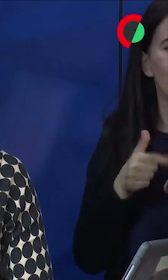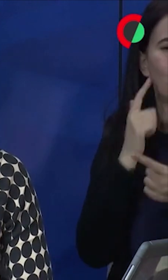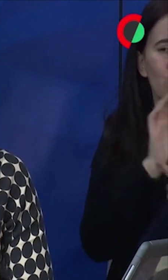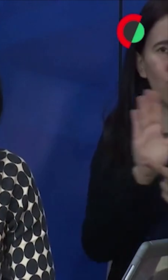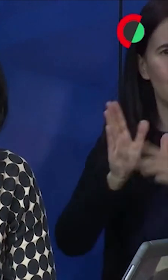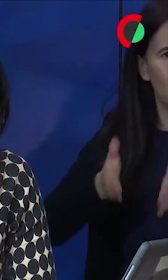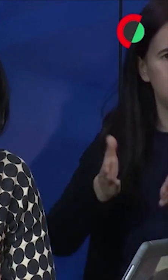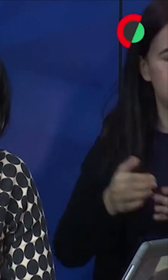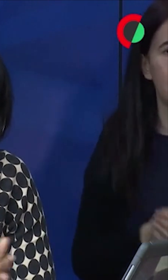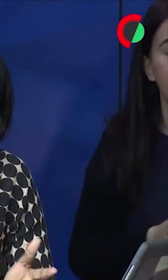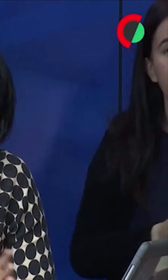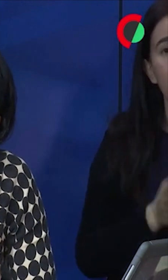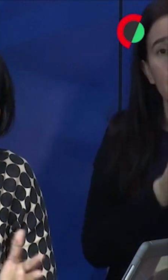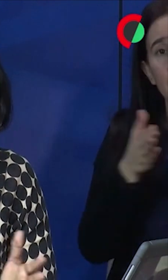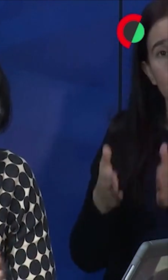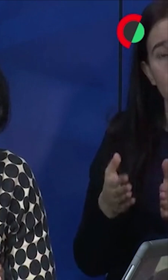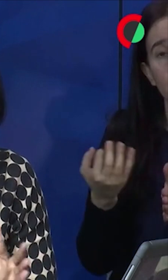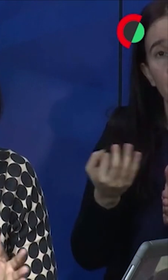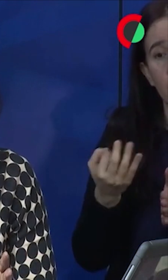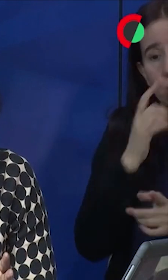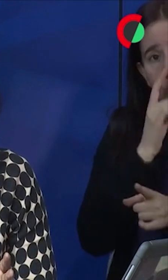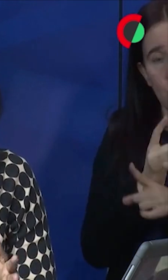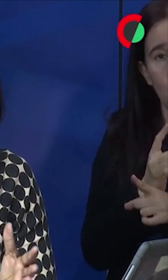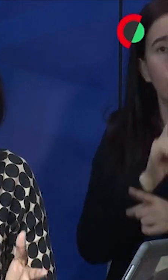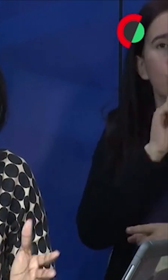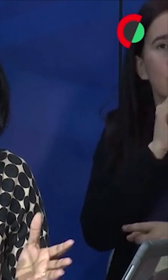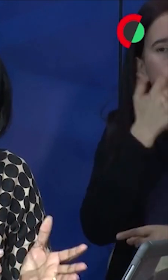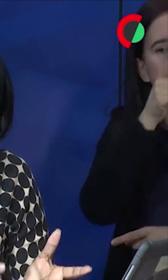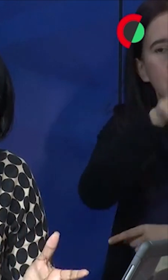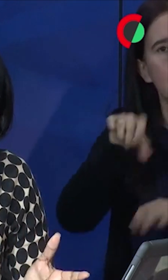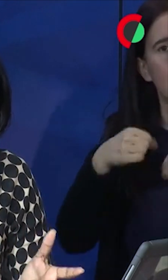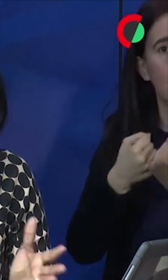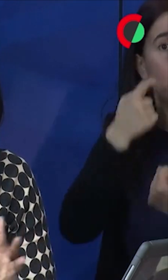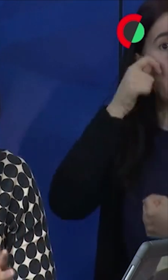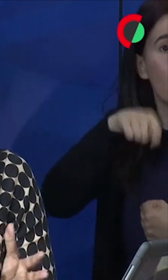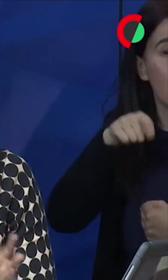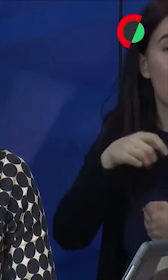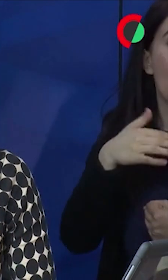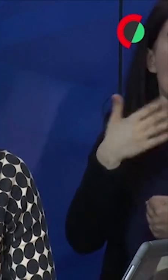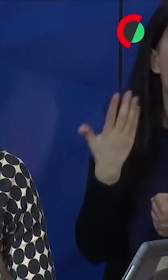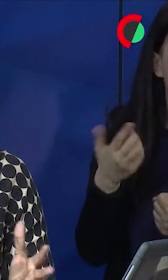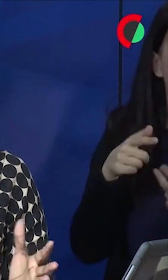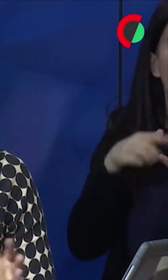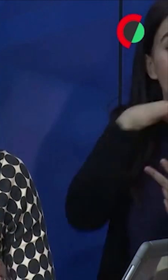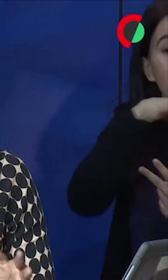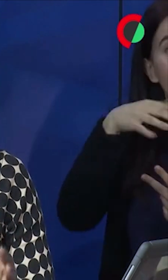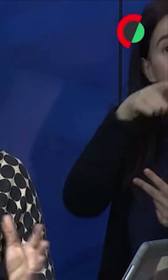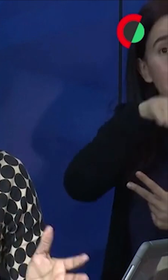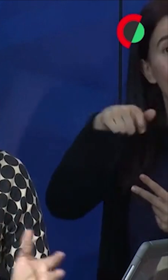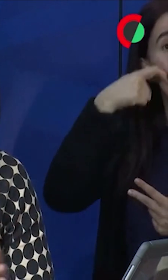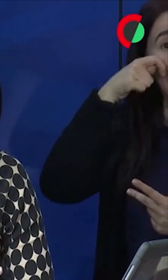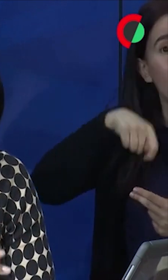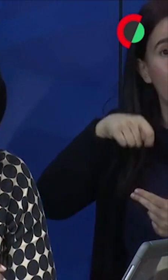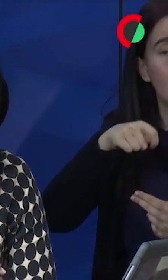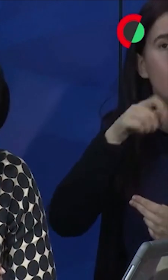demonstração. Depois, simultaneamente, portanto, podem tratar de cidadãos ucranianos ou de familiares de cidadãos ucranianos